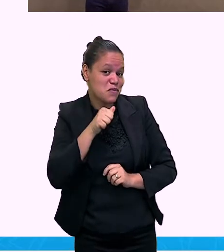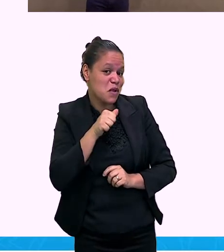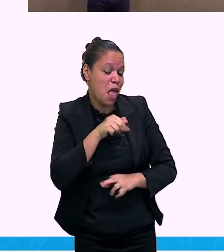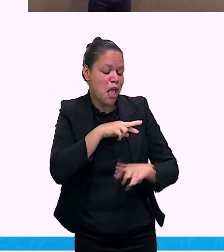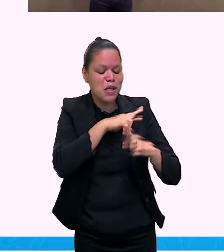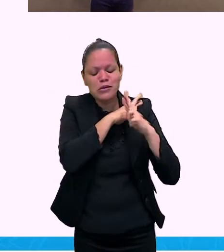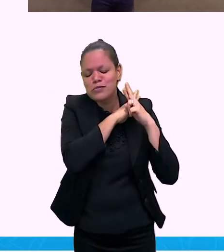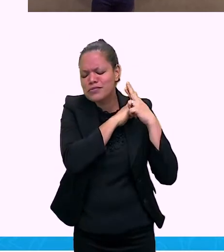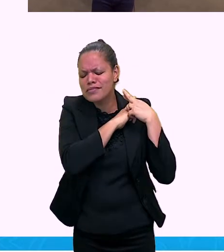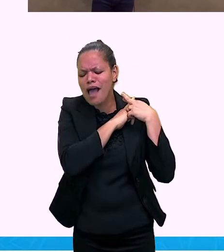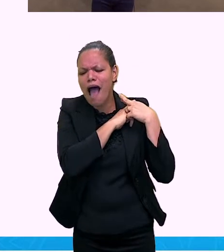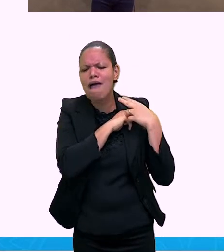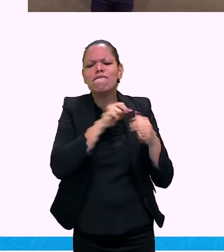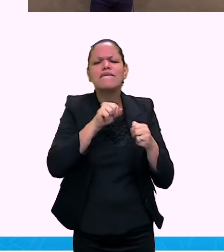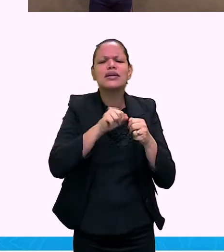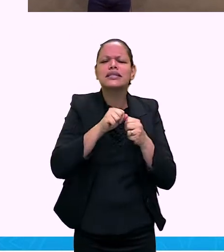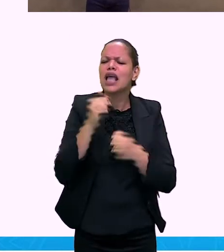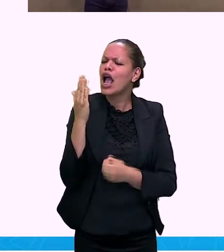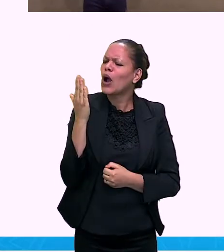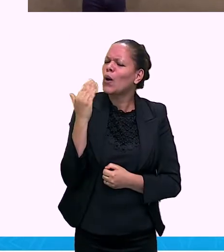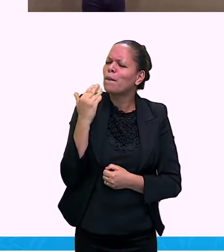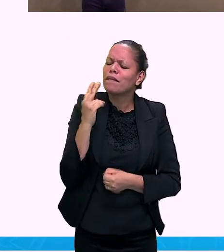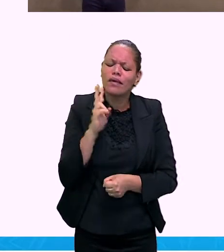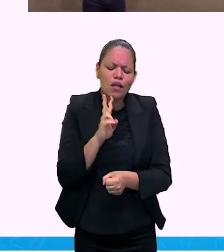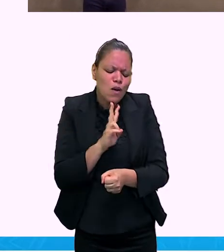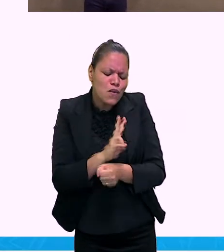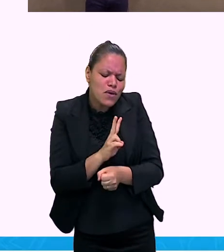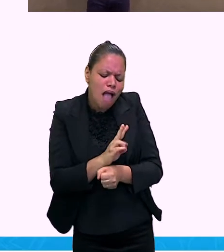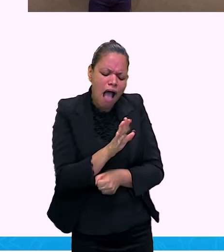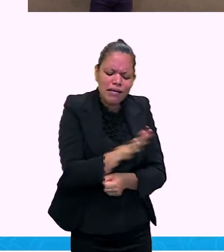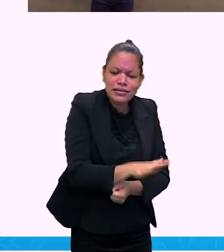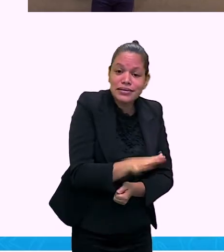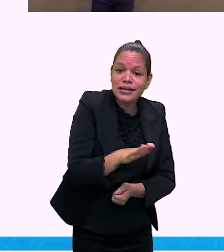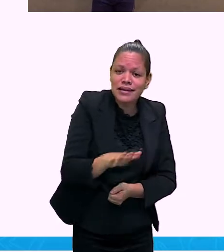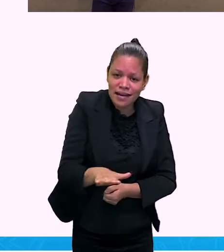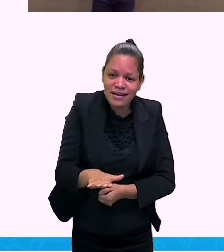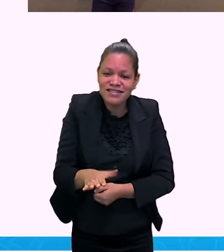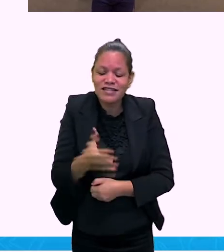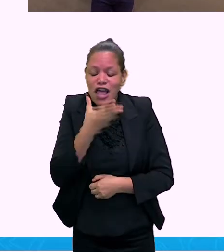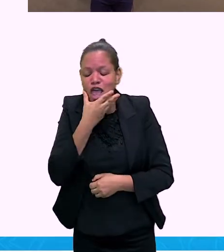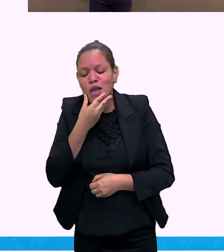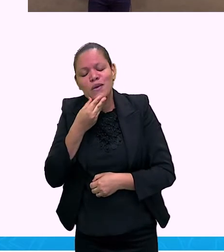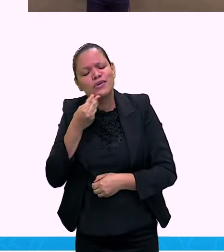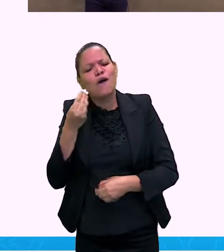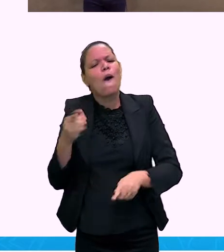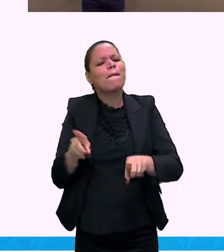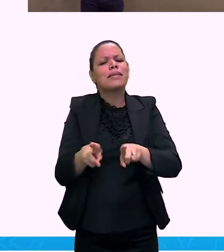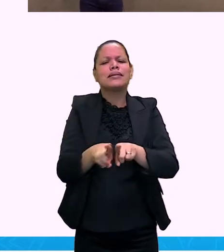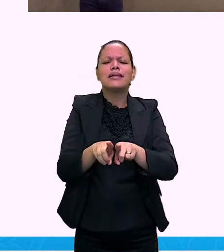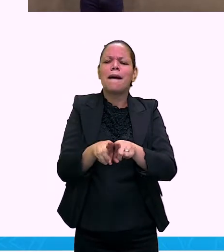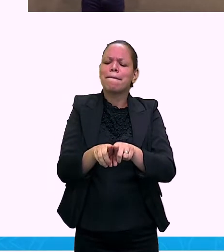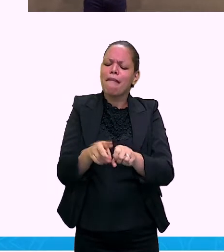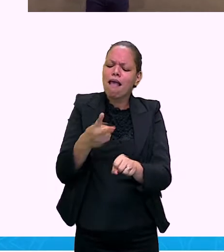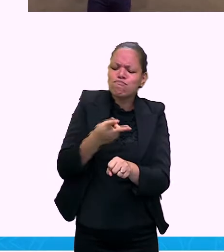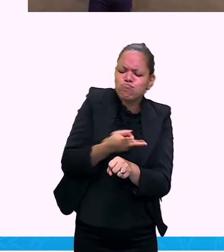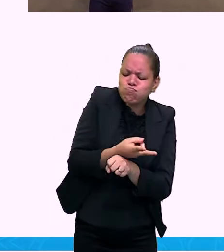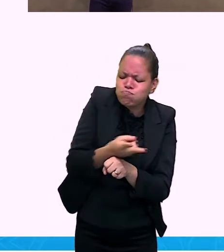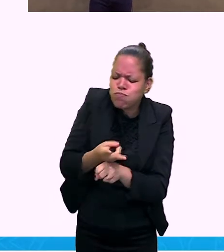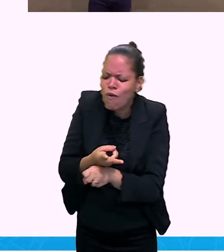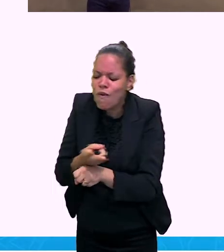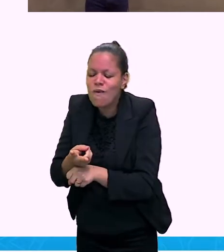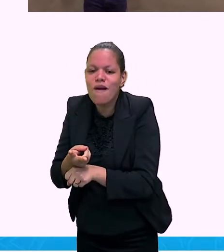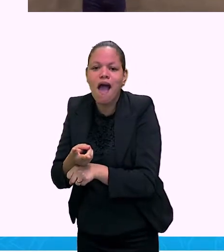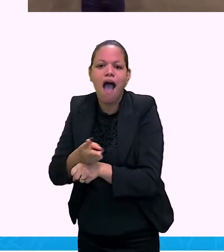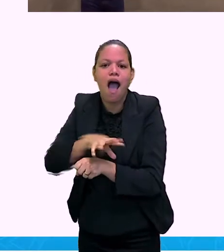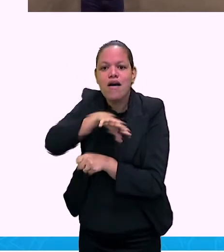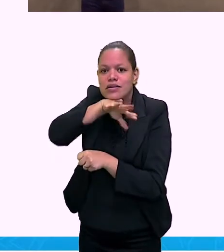os alimentos, cuidar das crianças, e os homens também pela caça, a parte externa, a parte que faz